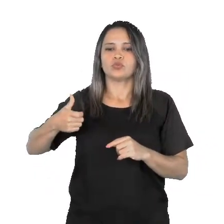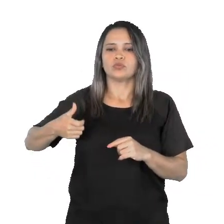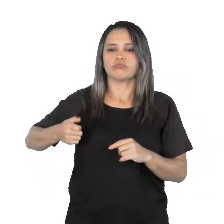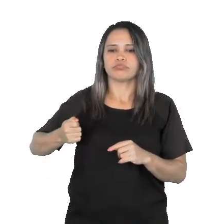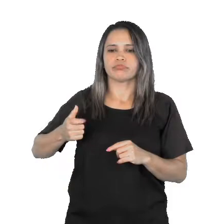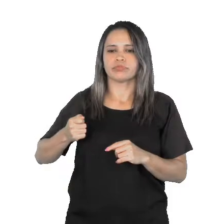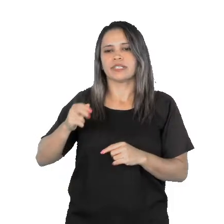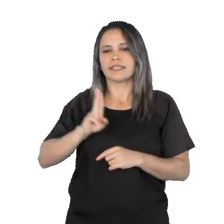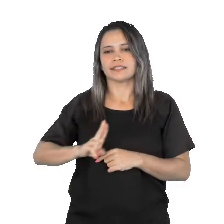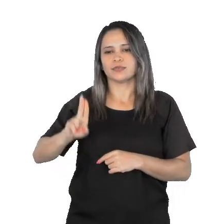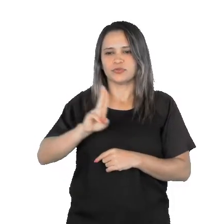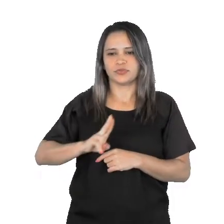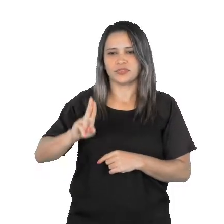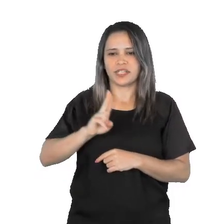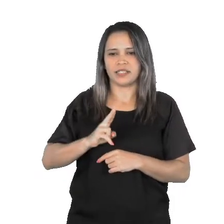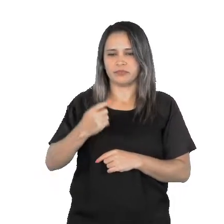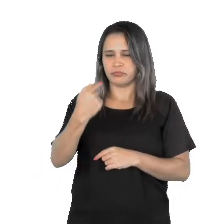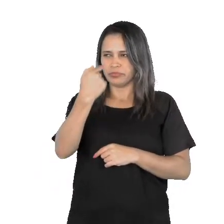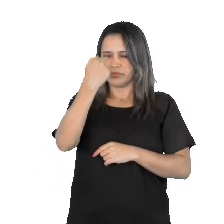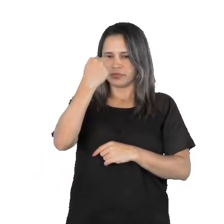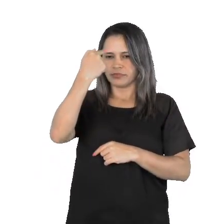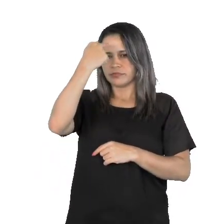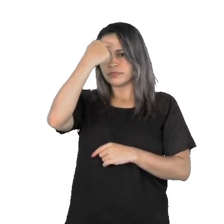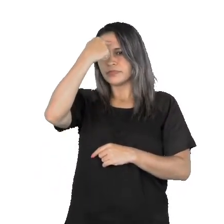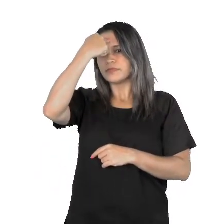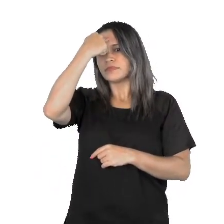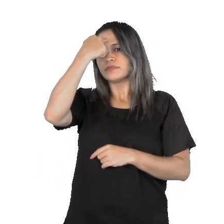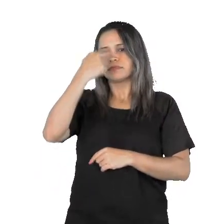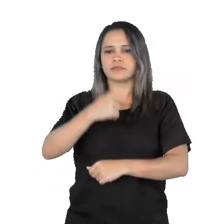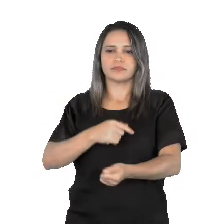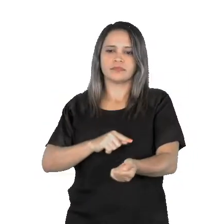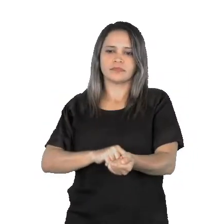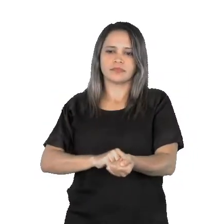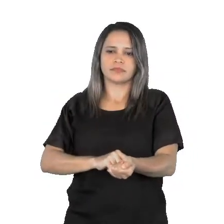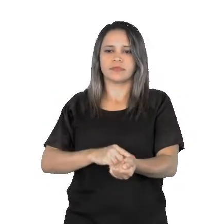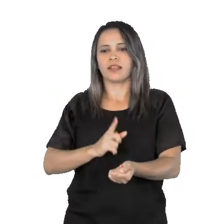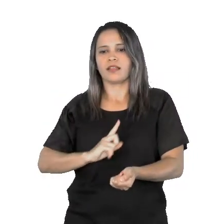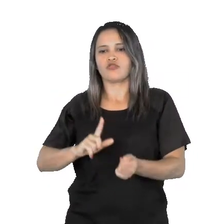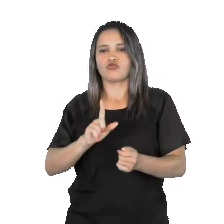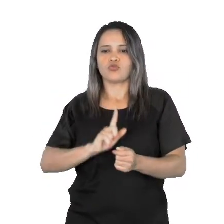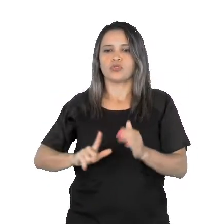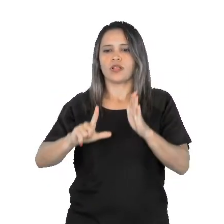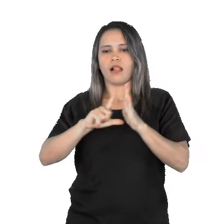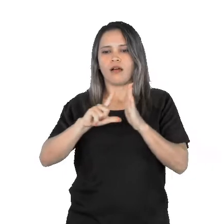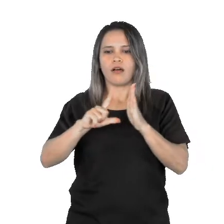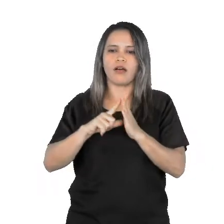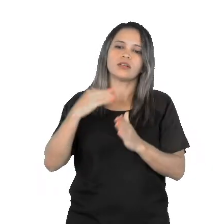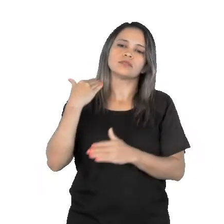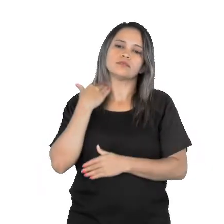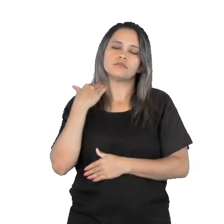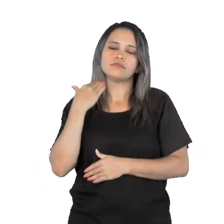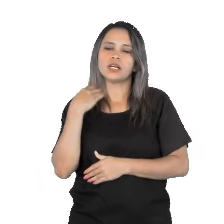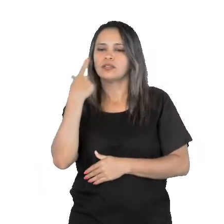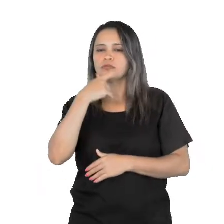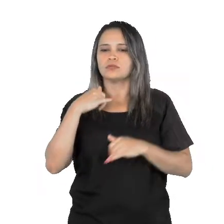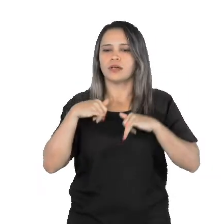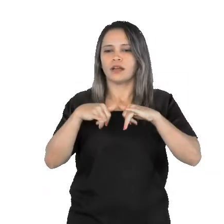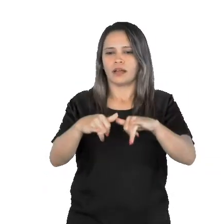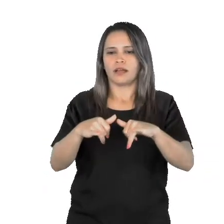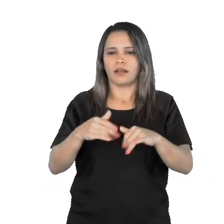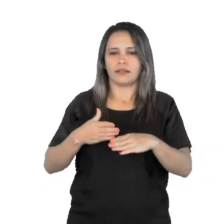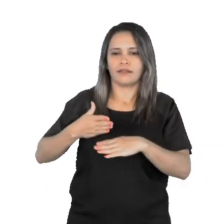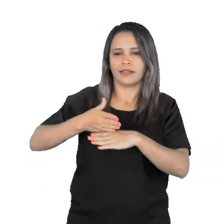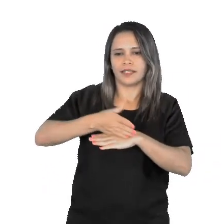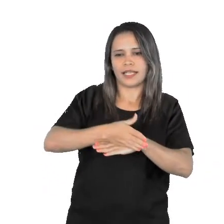está sendo utilizado, né? O infravermelho está sendo utilizado hoje muito aí nas lojas, bancos, supermercados, né? Quando a gente vai entrar, que